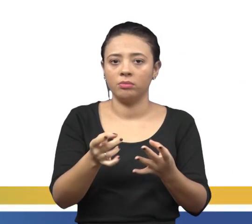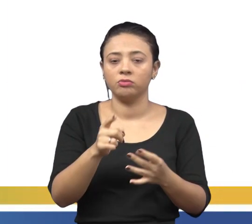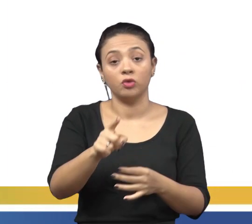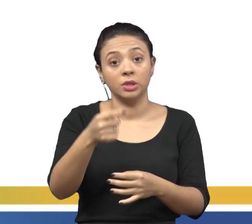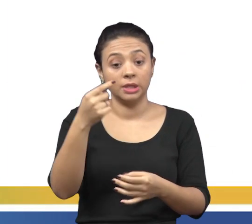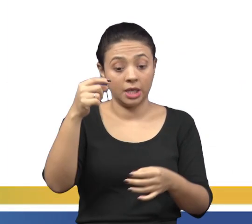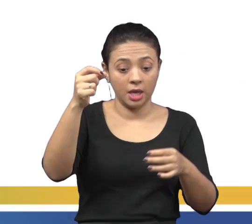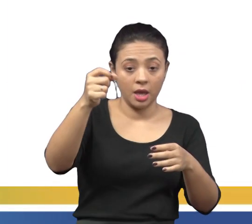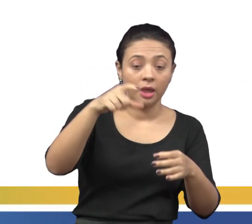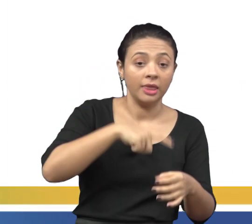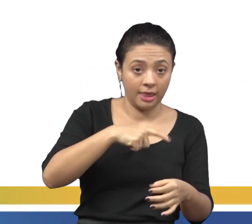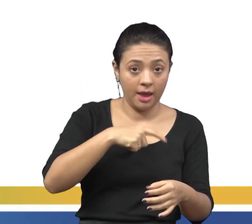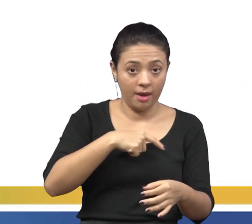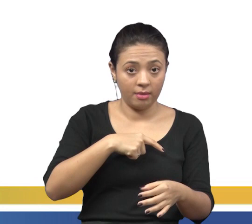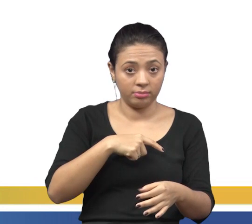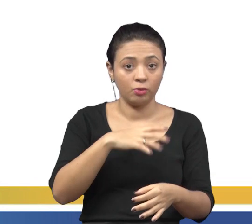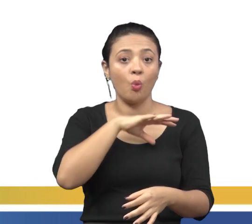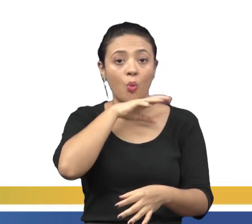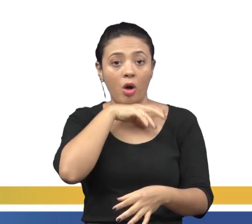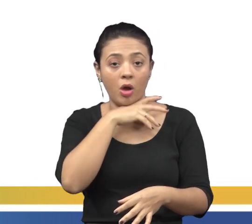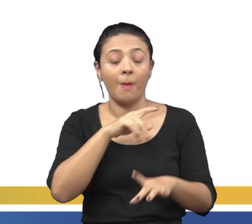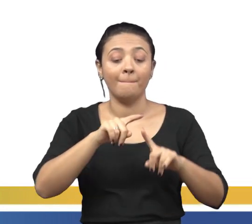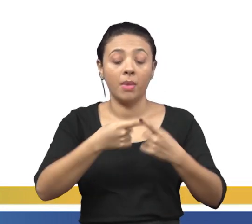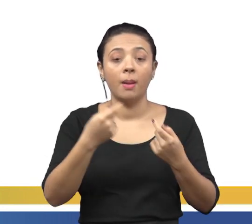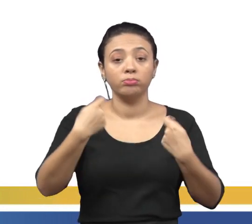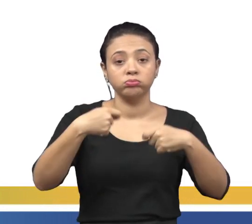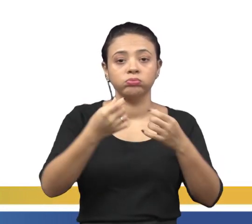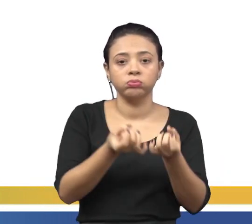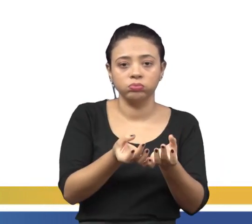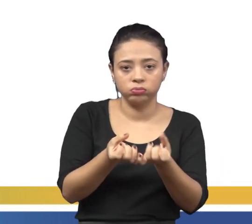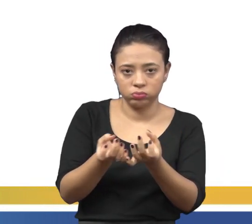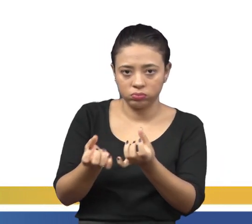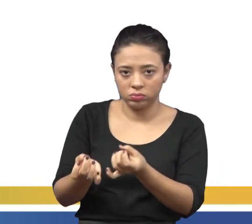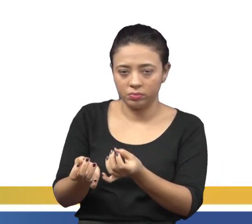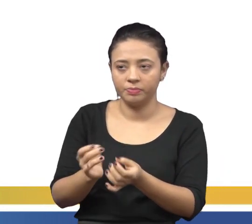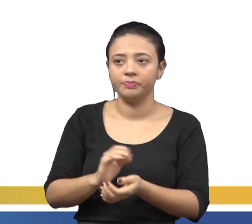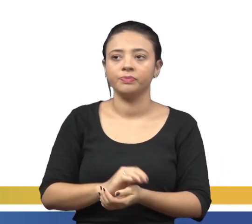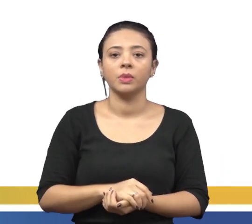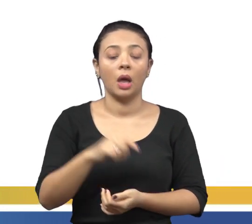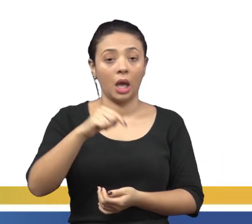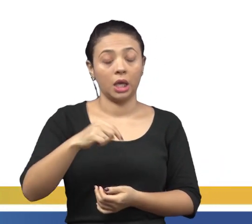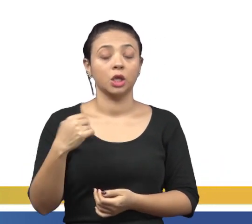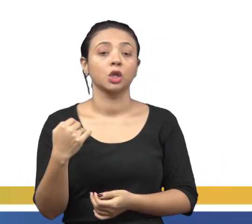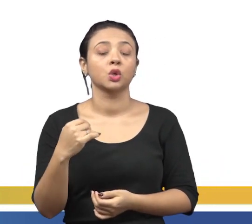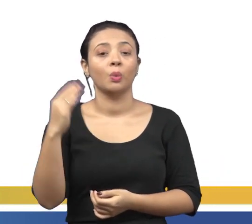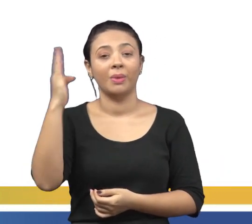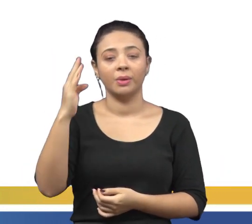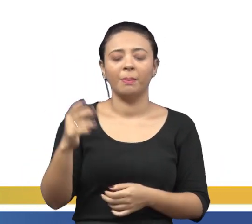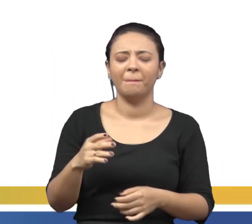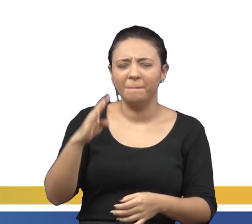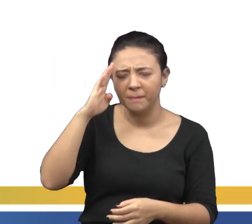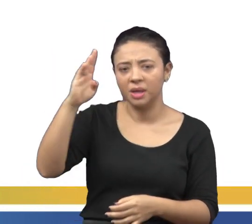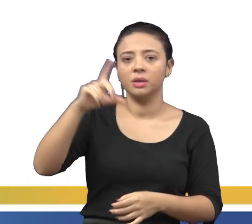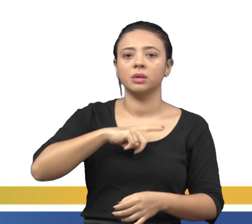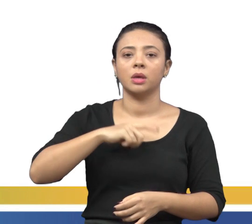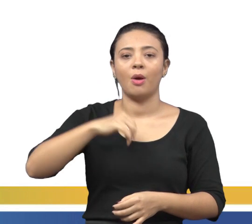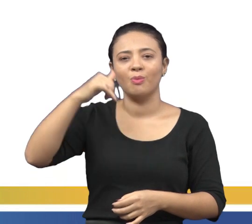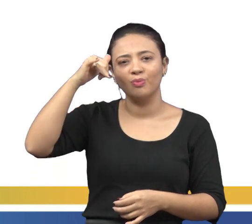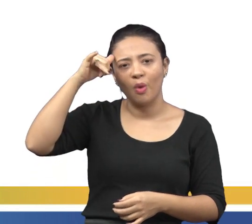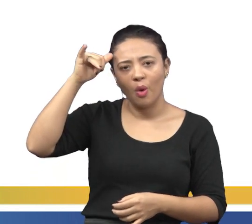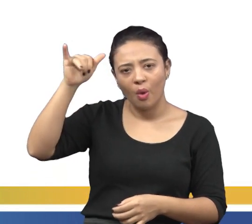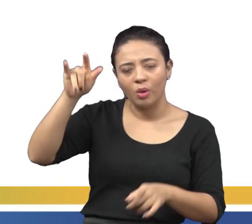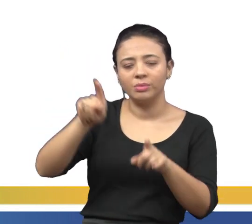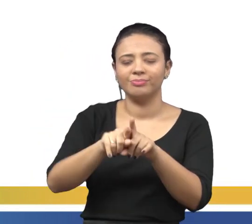Brasil tipos de pecuária importantes, tá? Bovino principalmente, suíno,